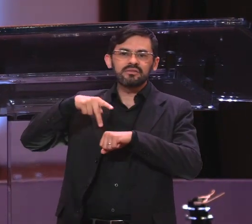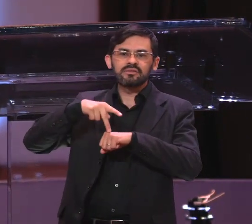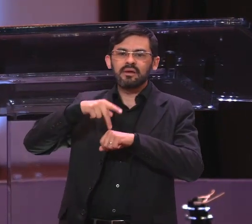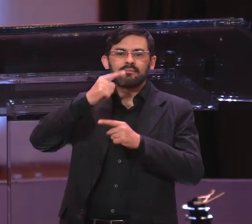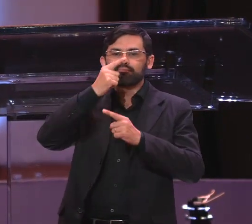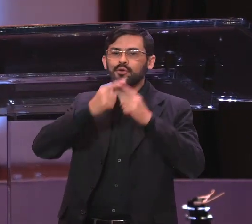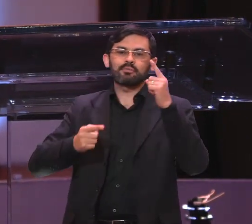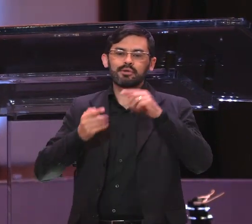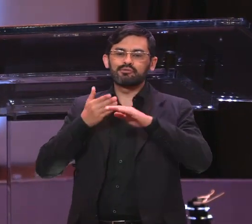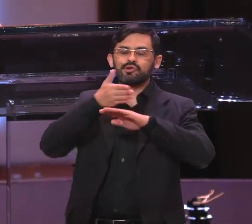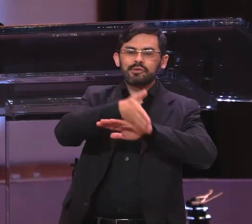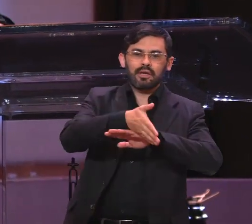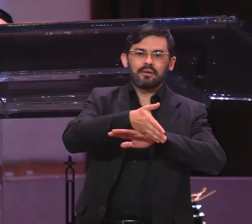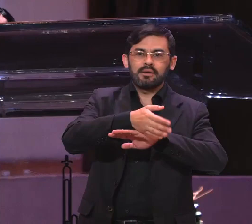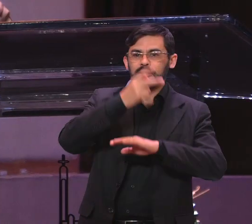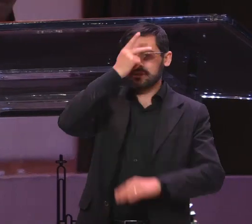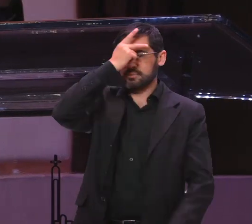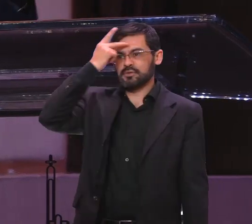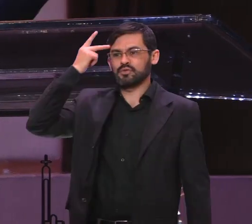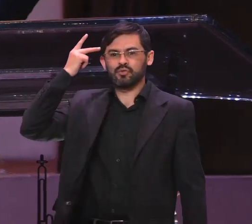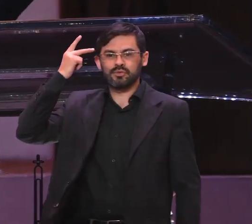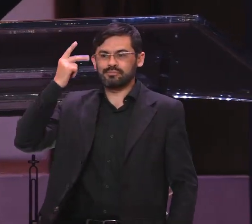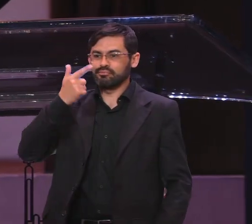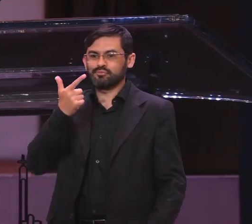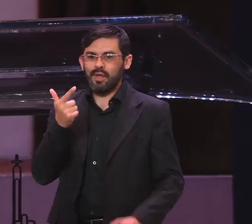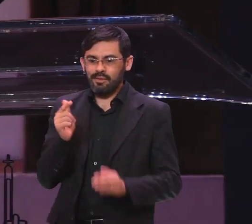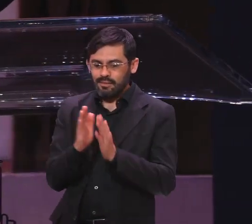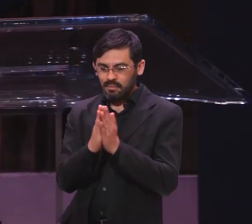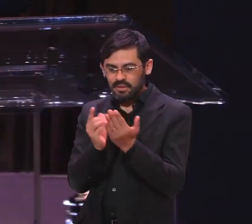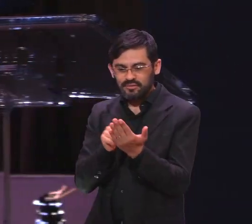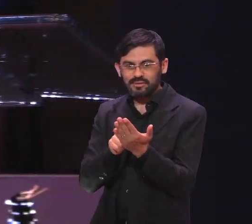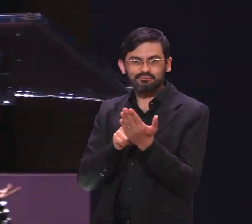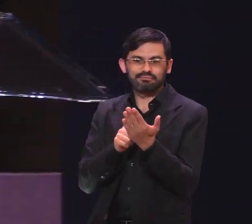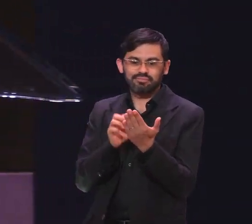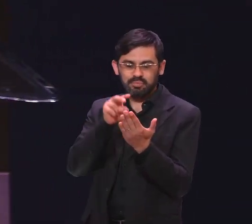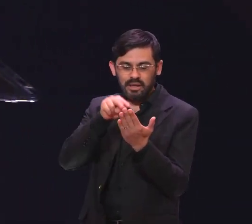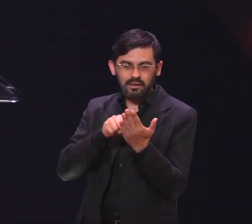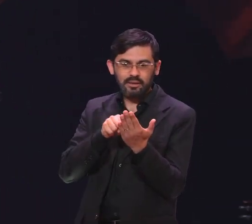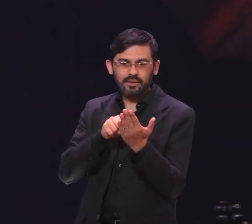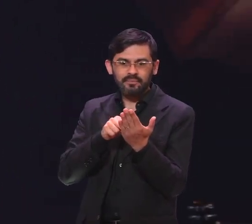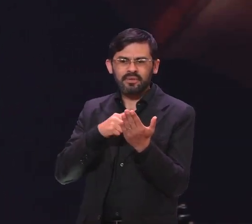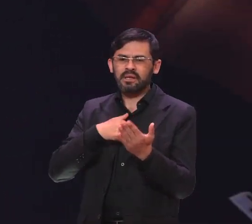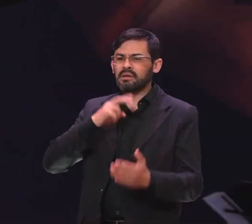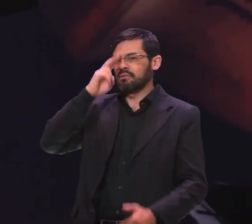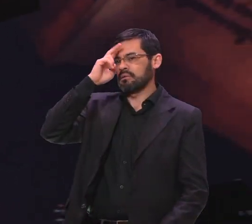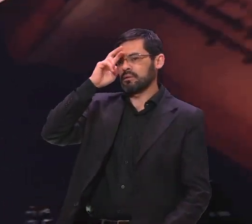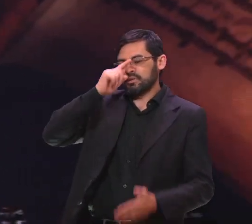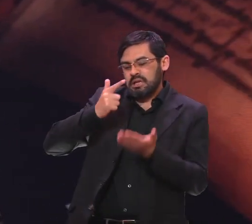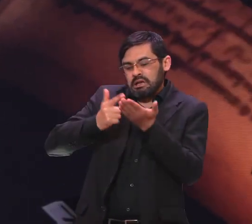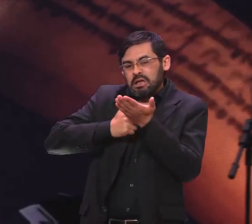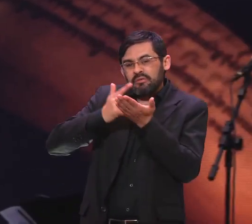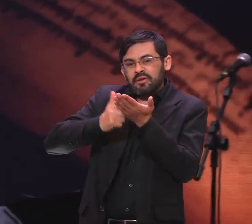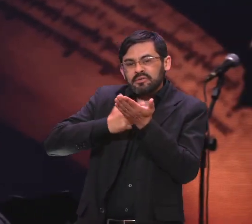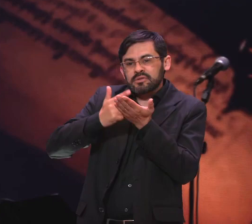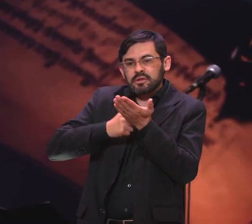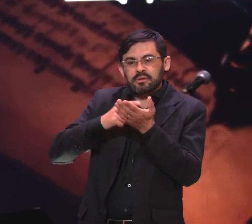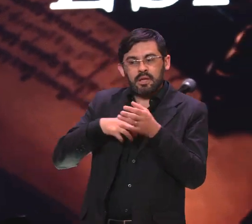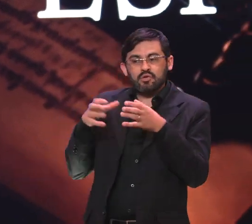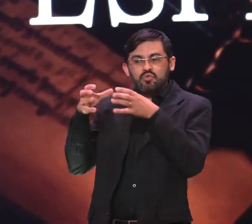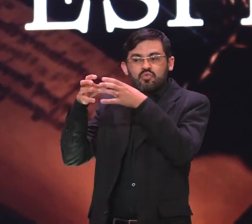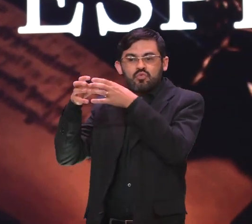proibido. As pessoas não têm as Escrituras. Eu lembro de ler livros que em algumas